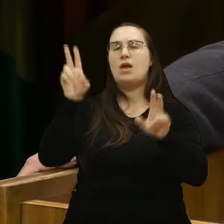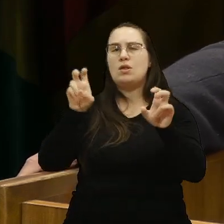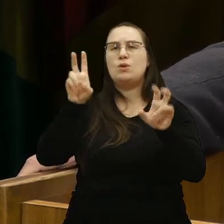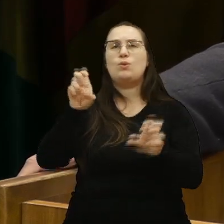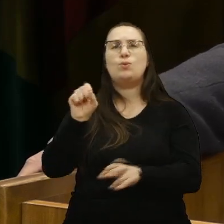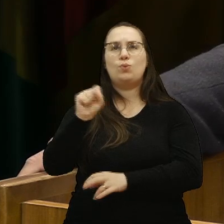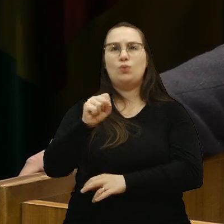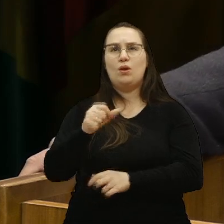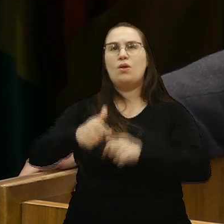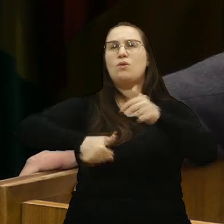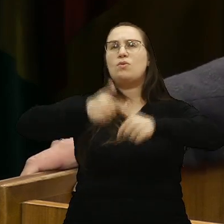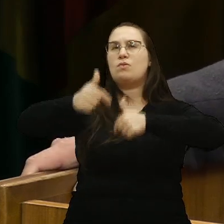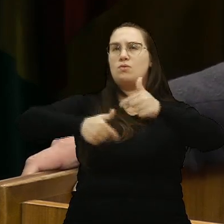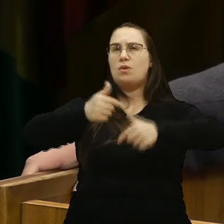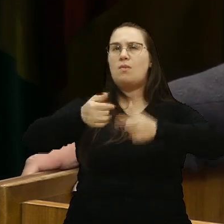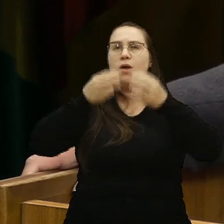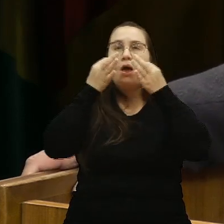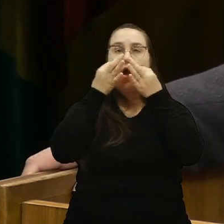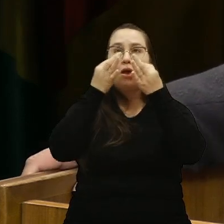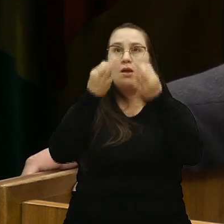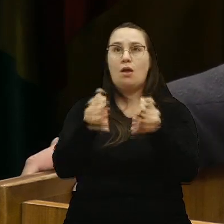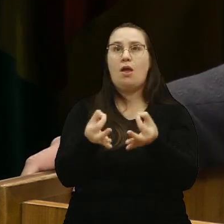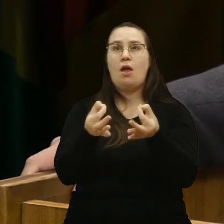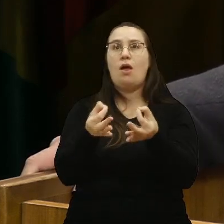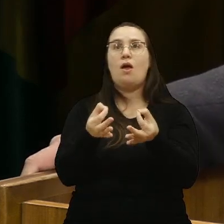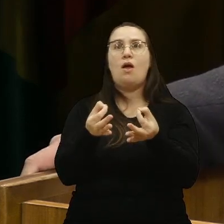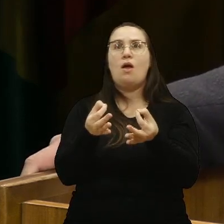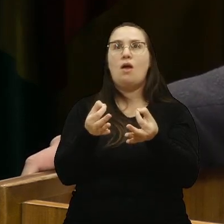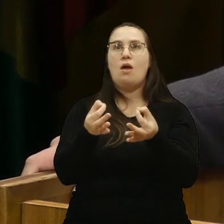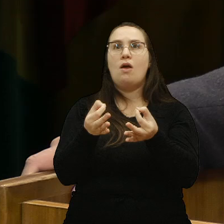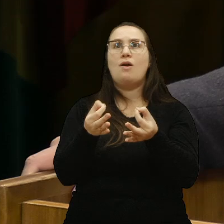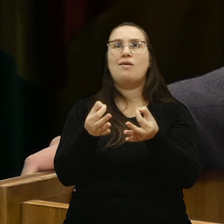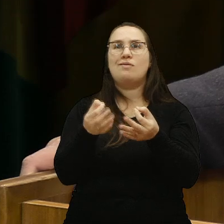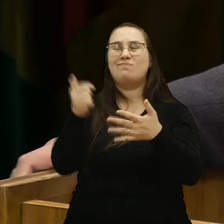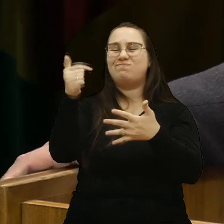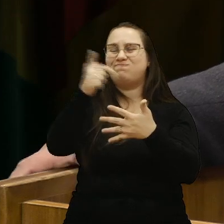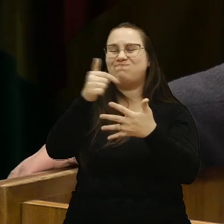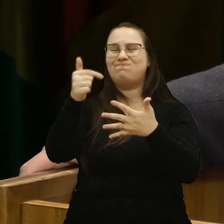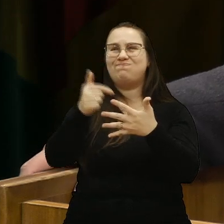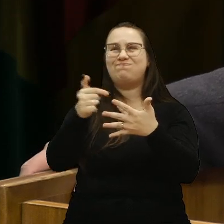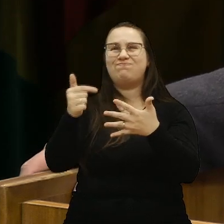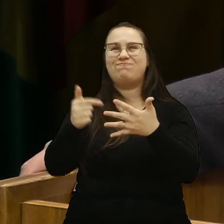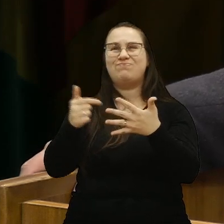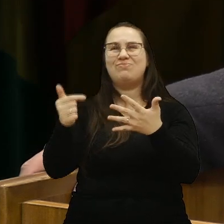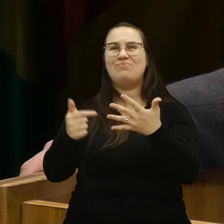sei que fazia um trabalho atento também, e pegou um dos fatos mais